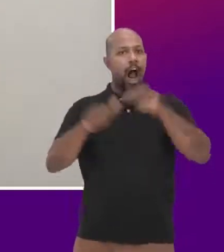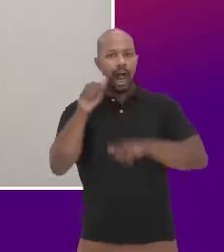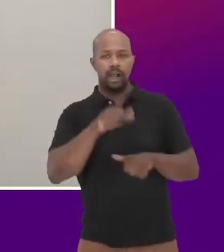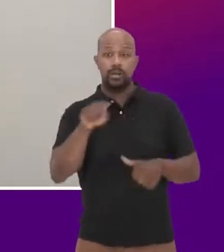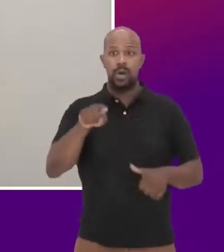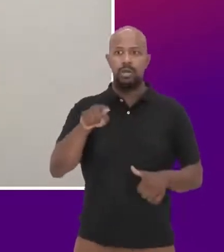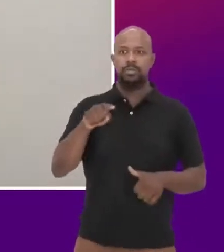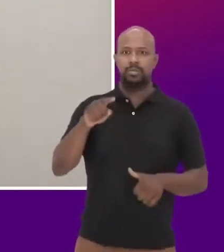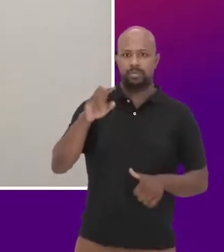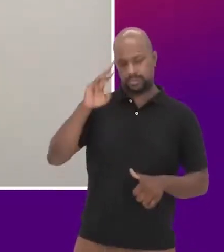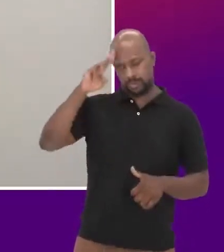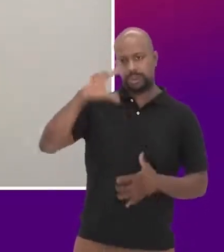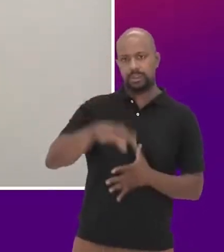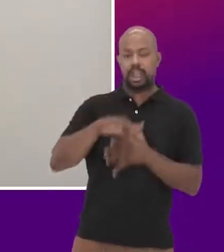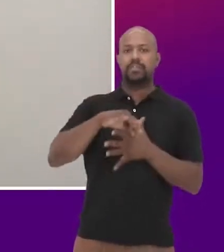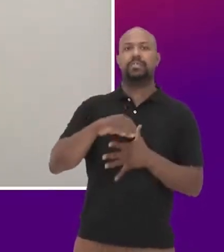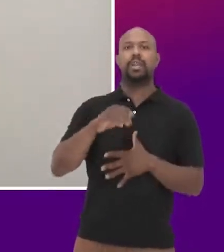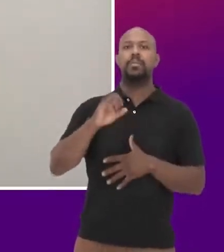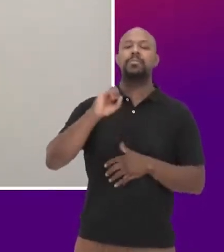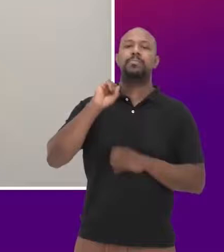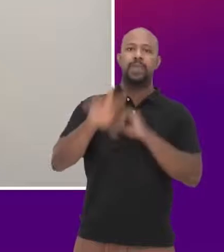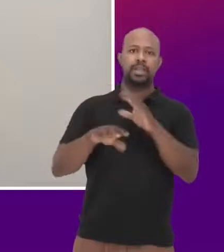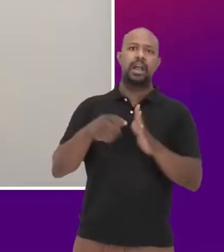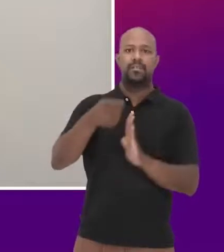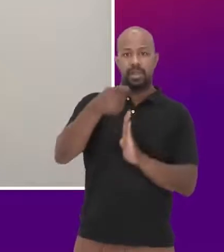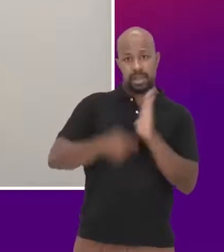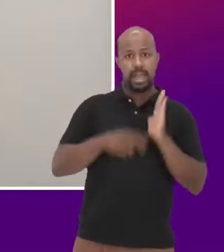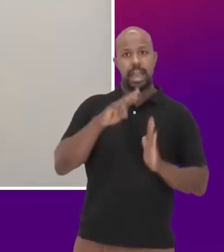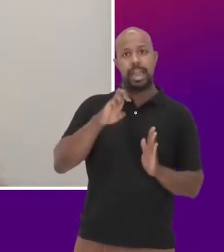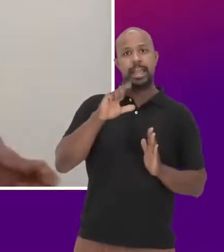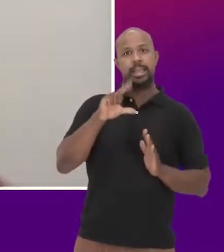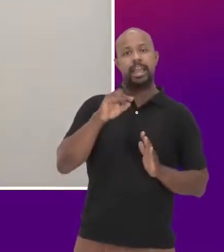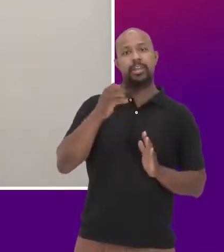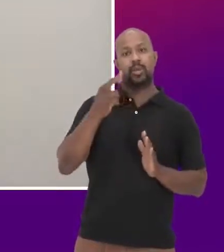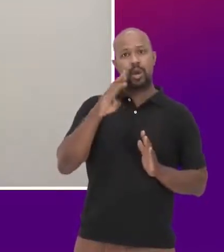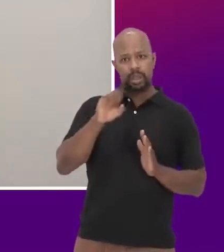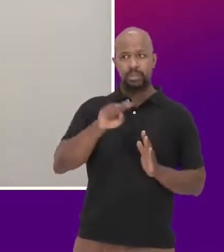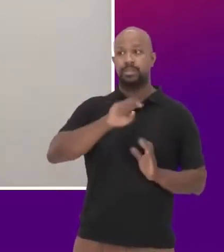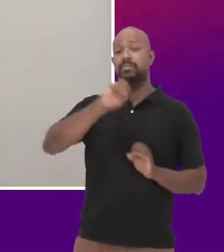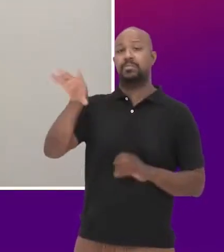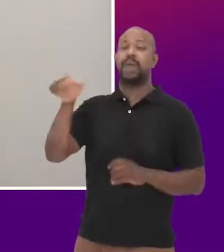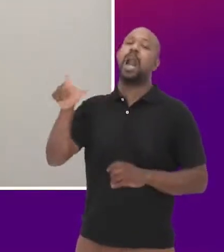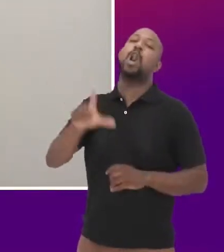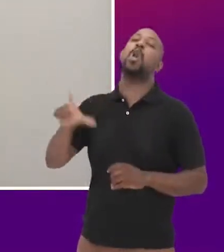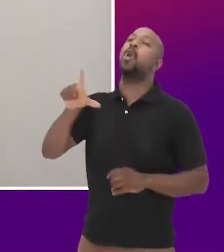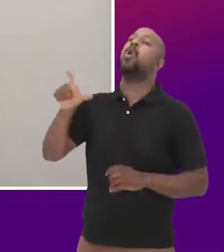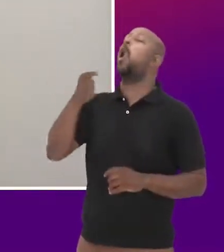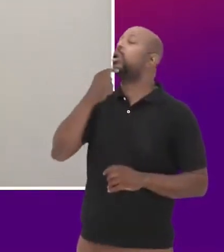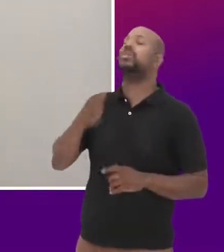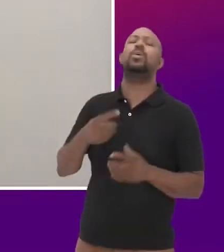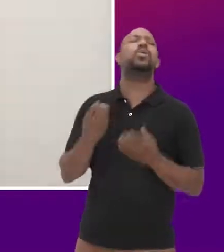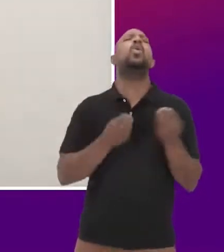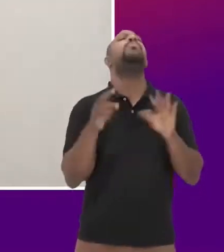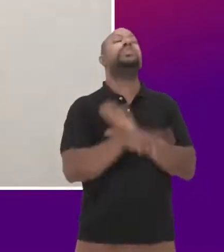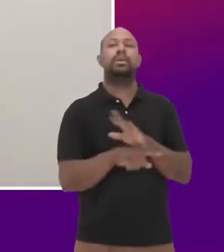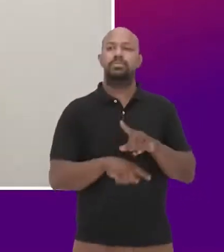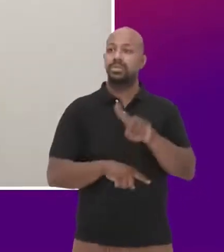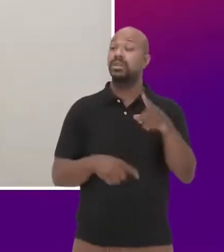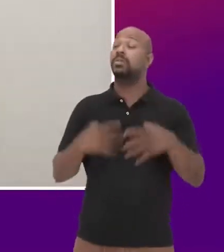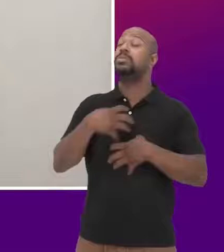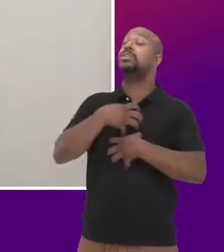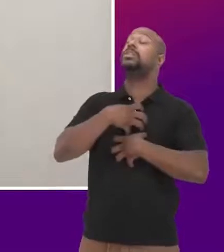seus superiores mandavam os relatórios para Londres, diziam: como é que está o exército? Estão